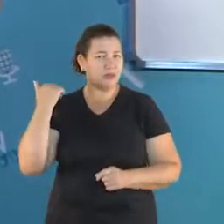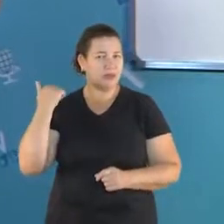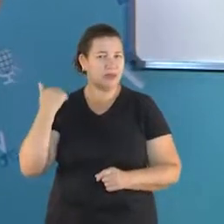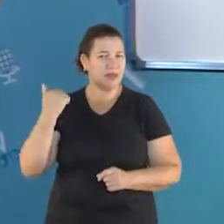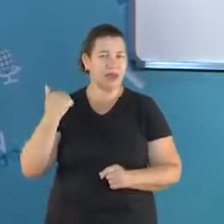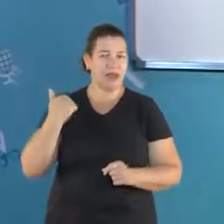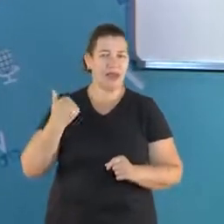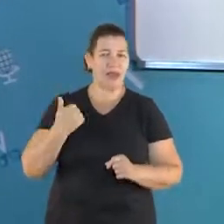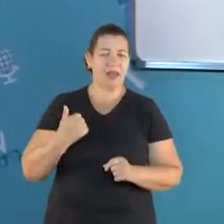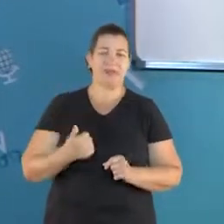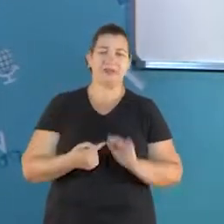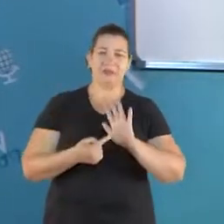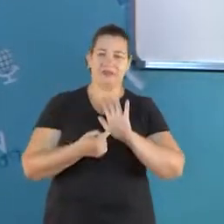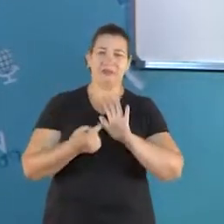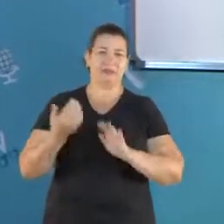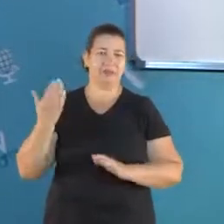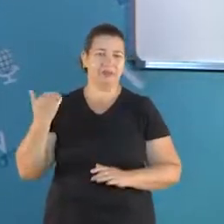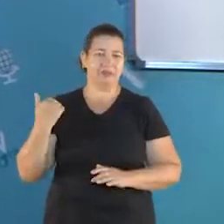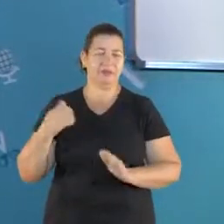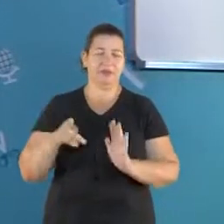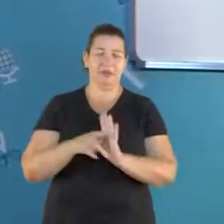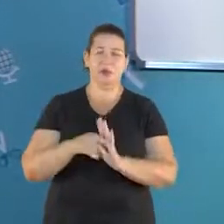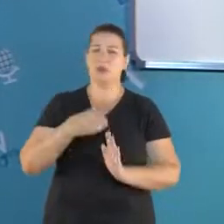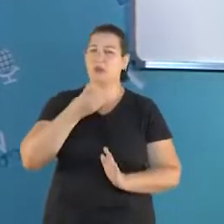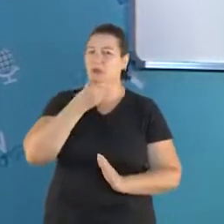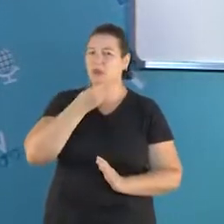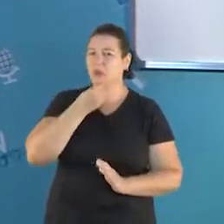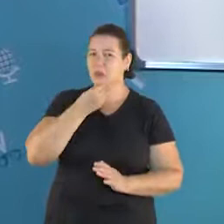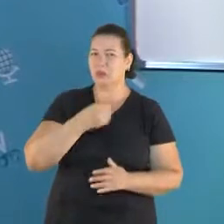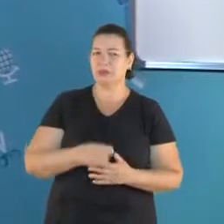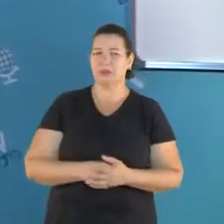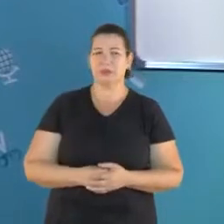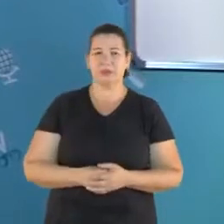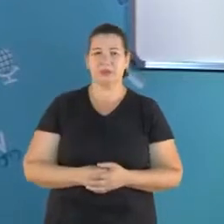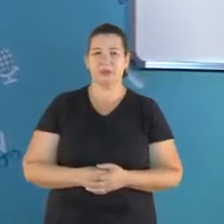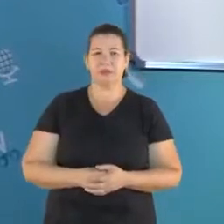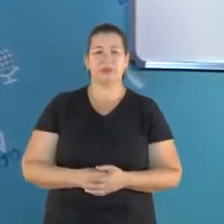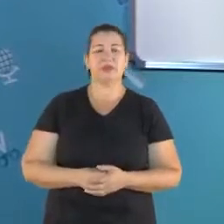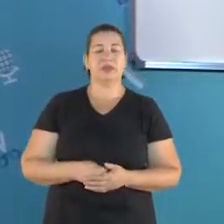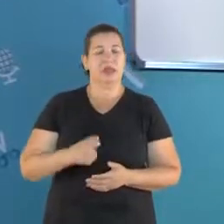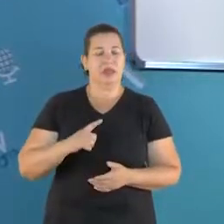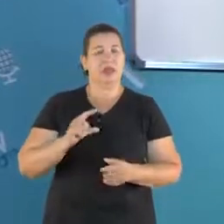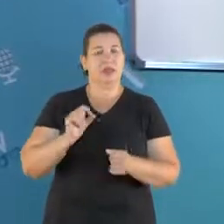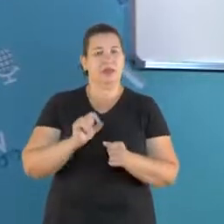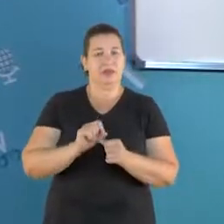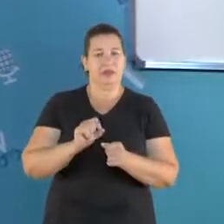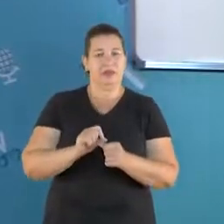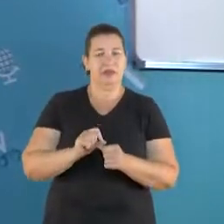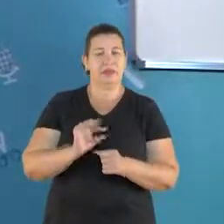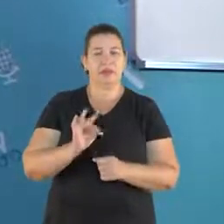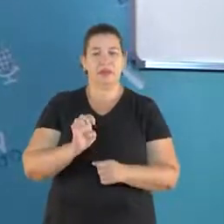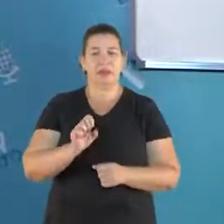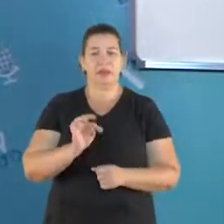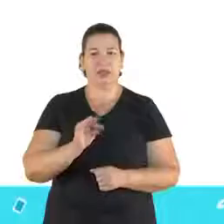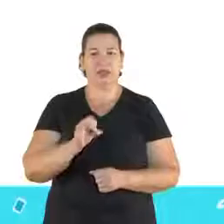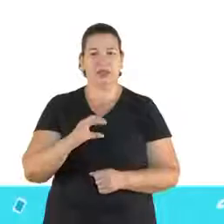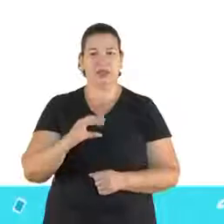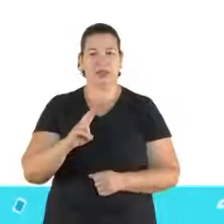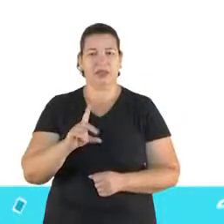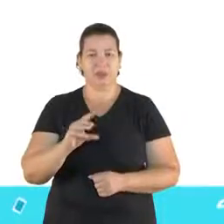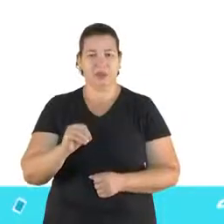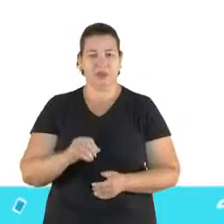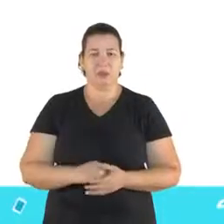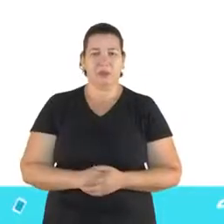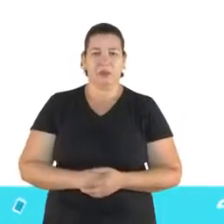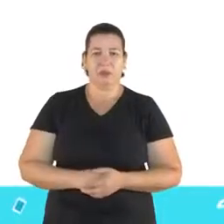naquele slide do sistema genital masculino? No caso, ele é produzido no testículo. E